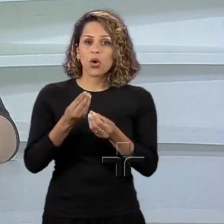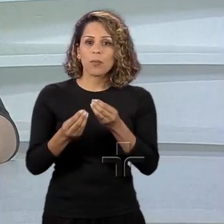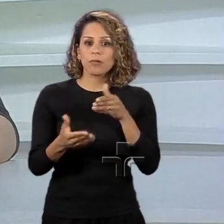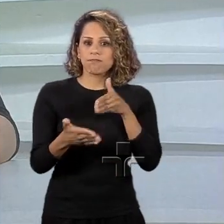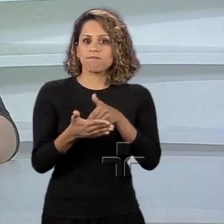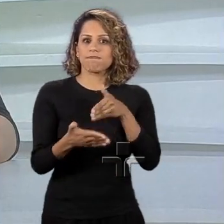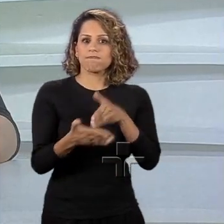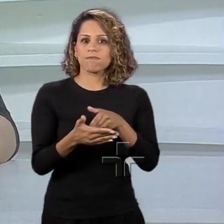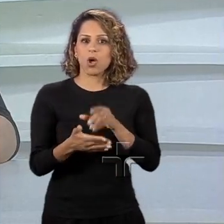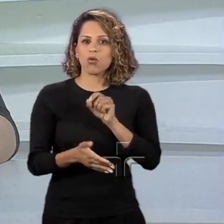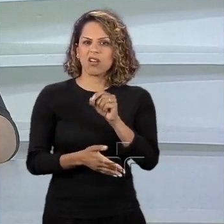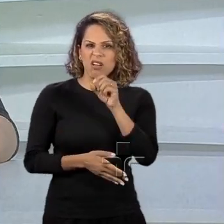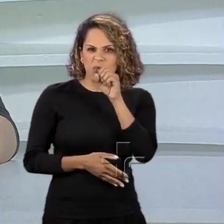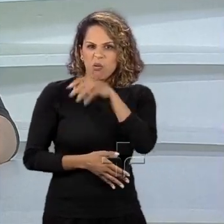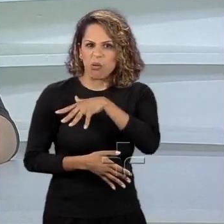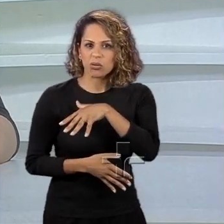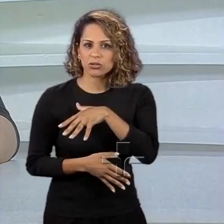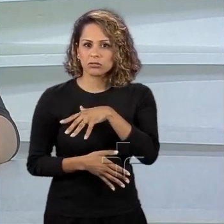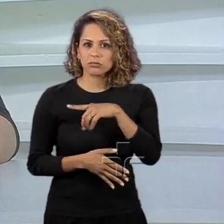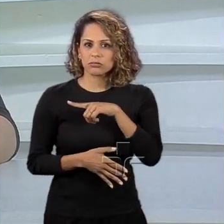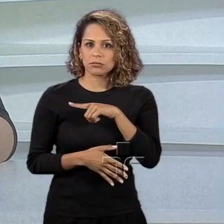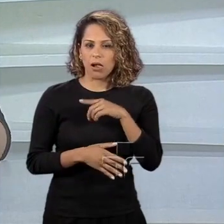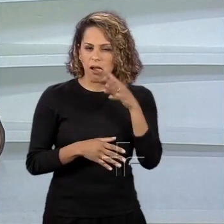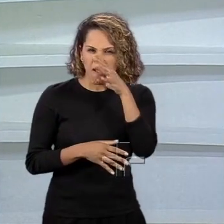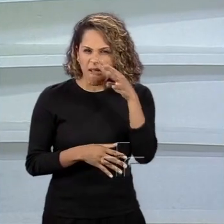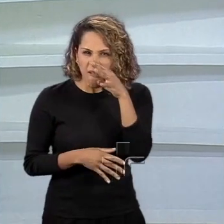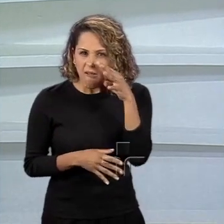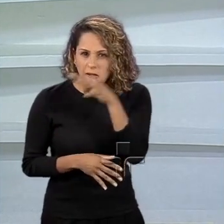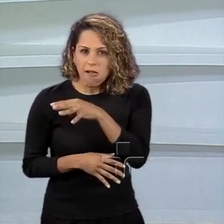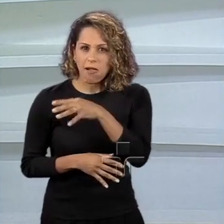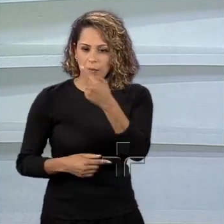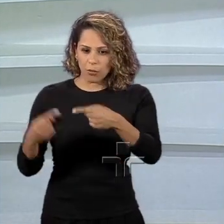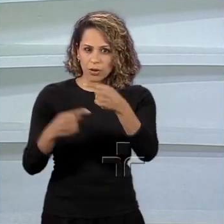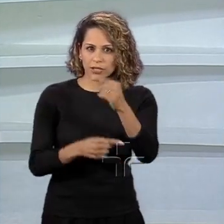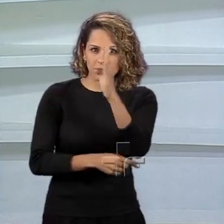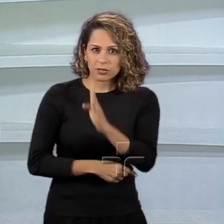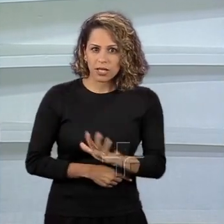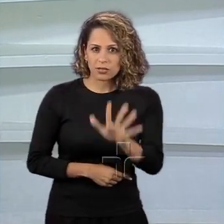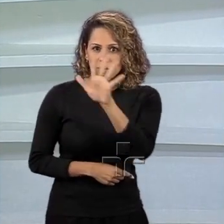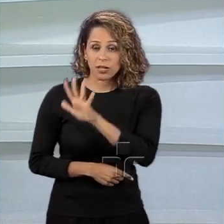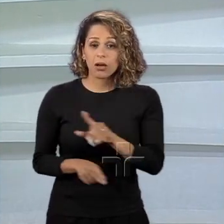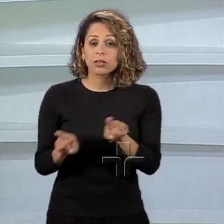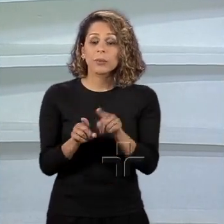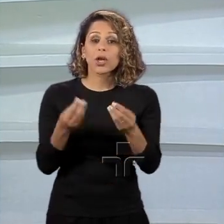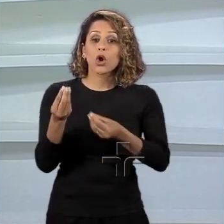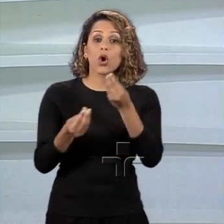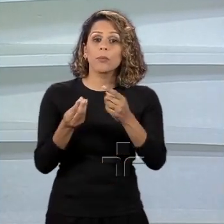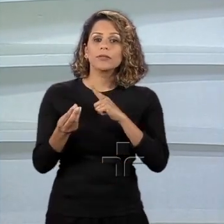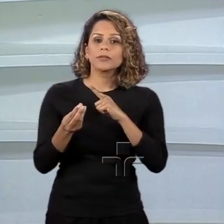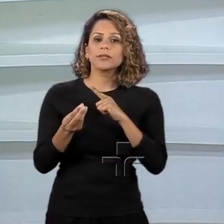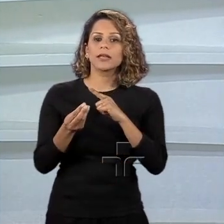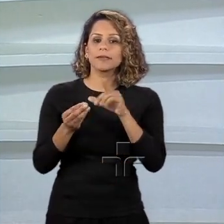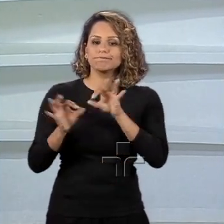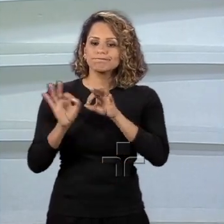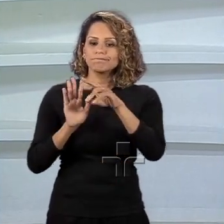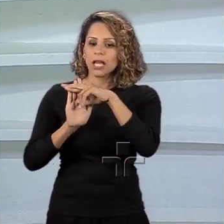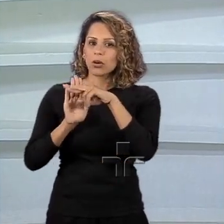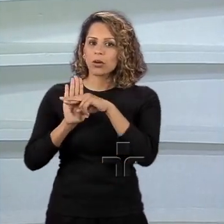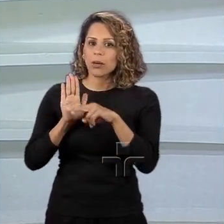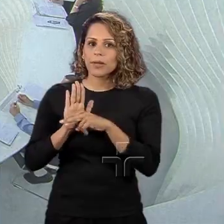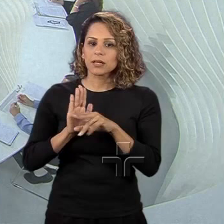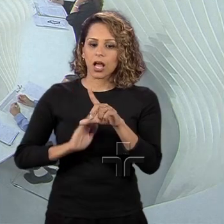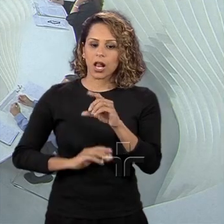poder econômico nas eleições e na política nacional e de que forma regulamentar aí o lobby e torná-lo, de certa forma,